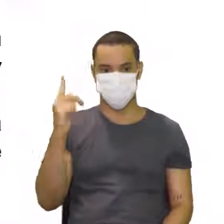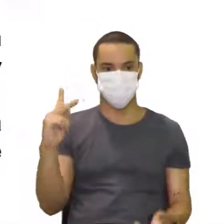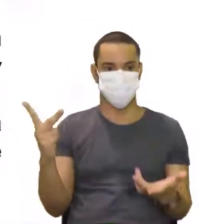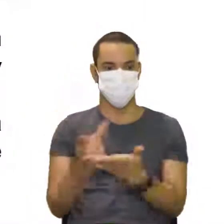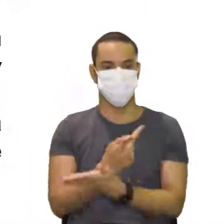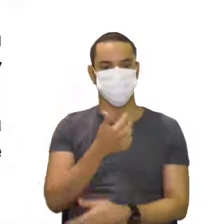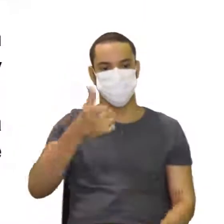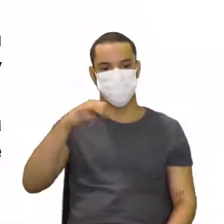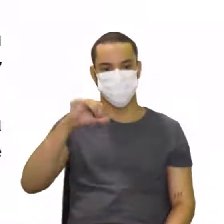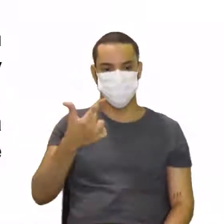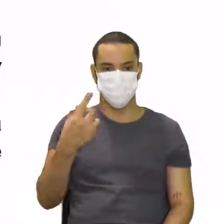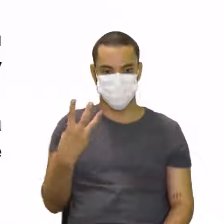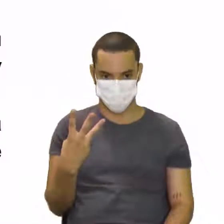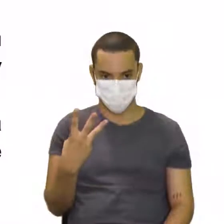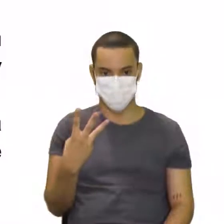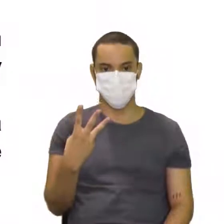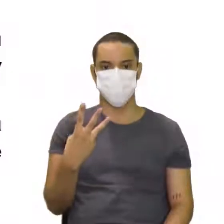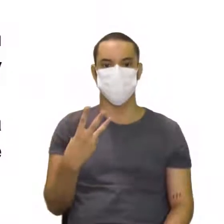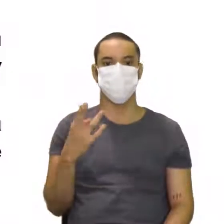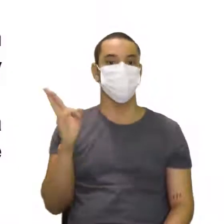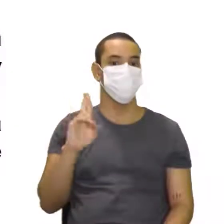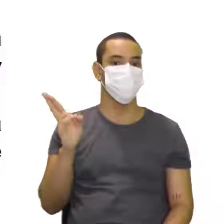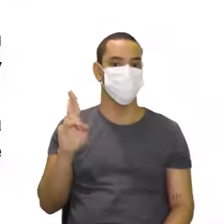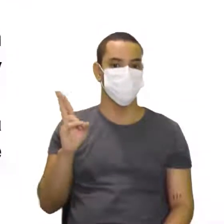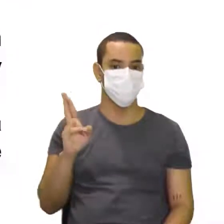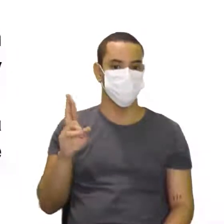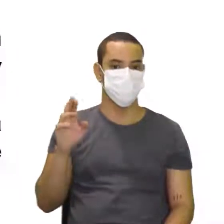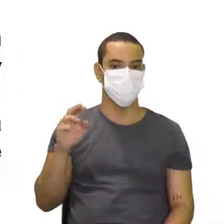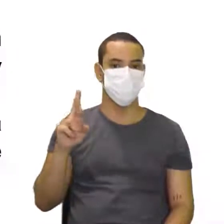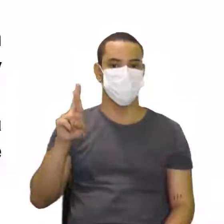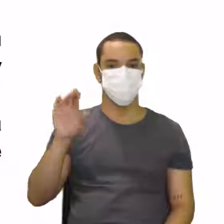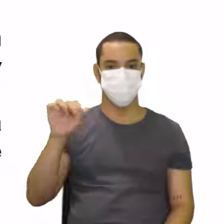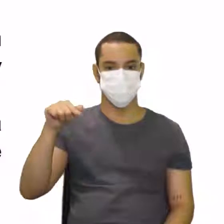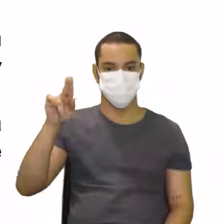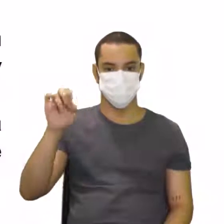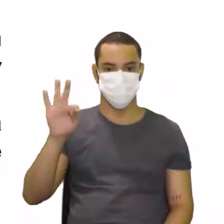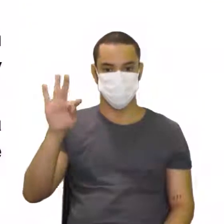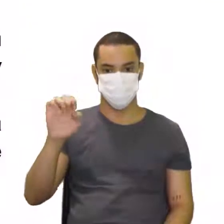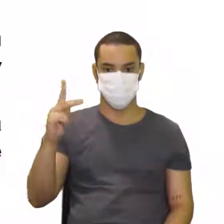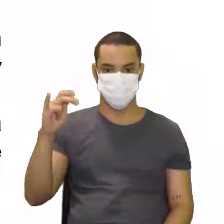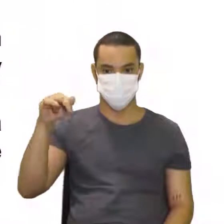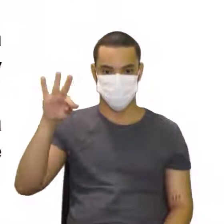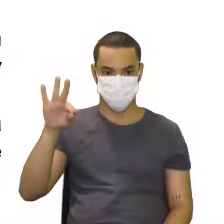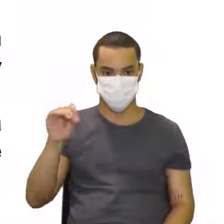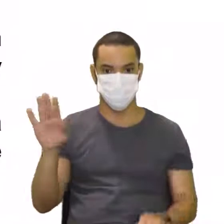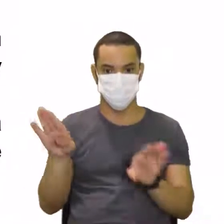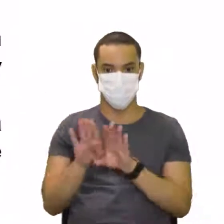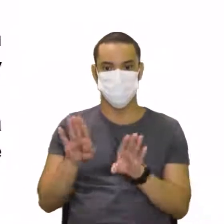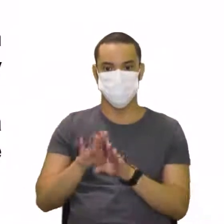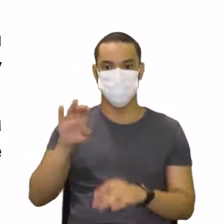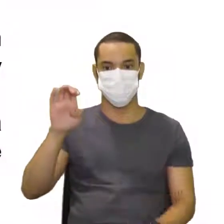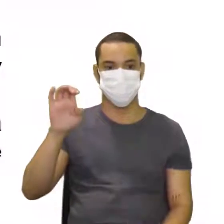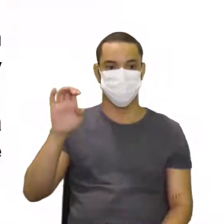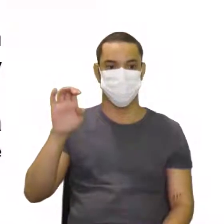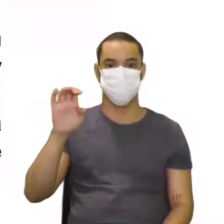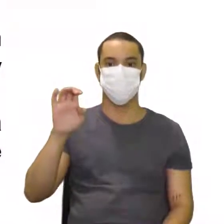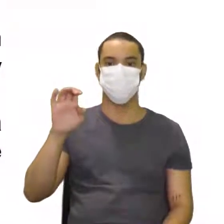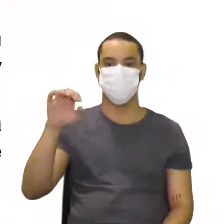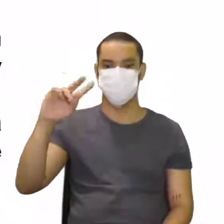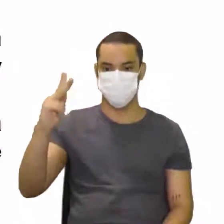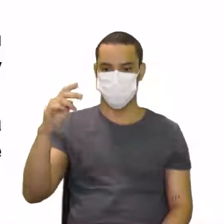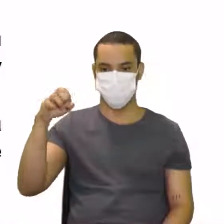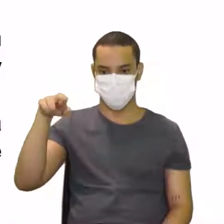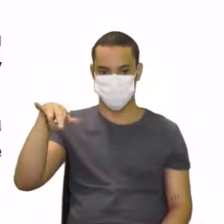ocorre em 1923 por Edgard Roquette Pinto e Henri Morizzi.